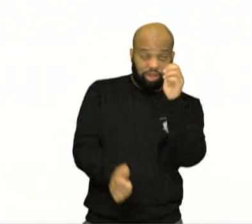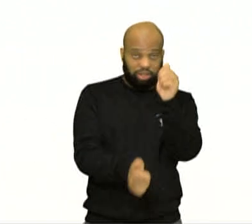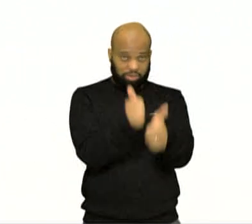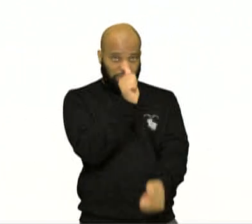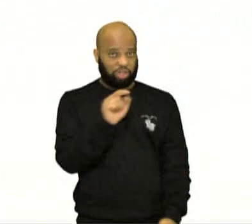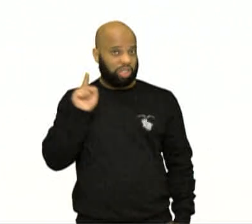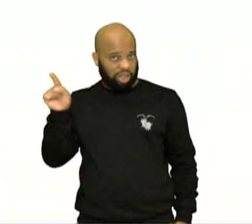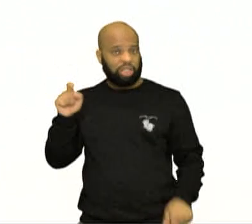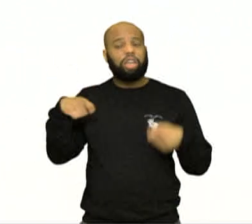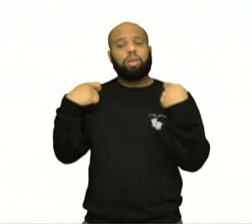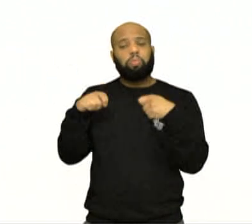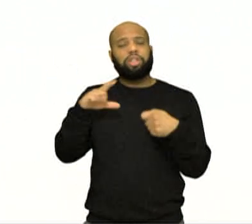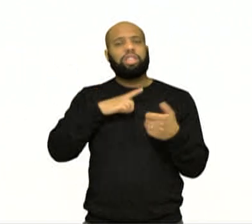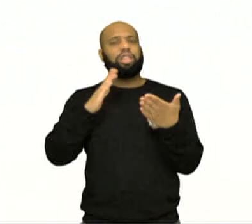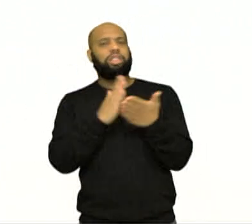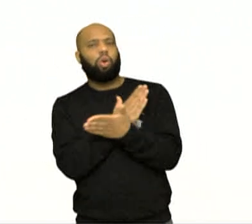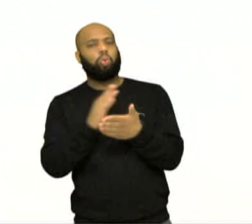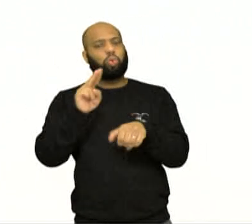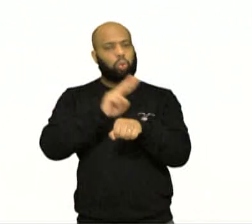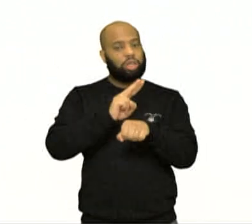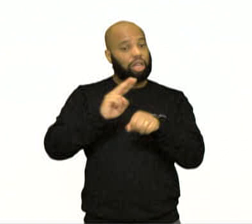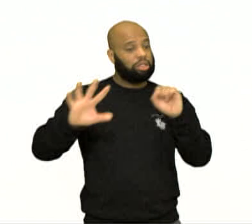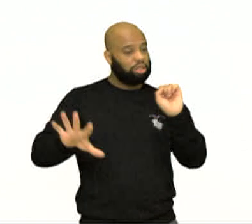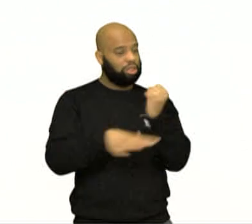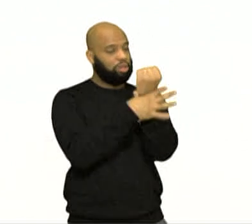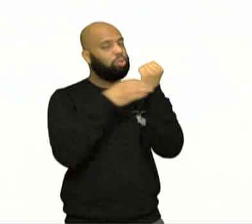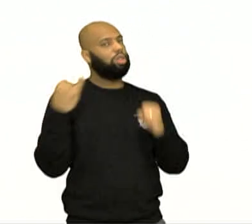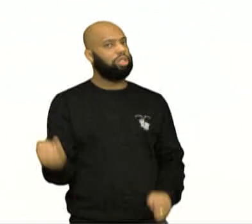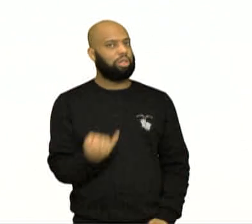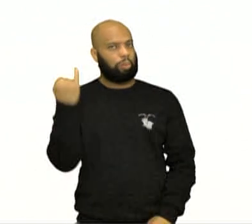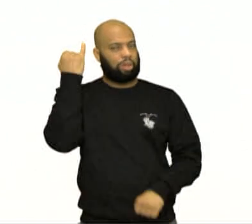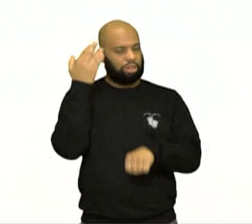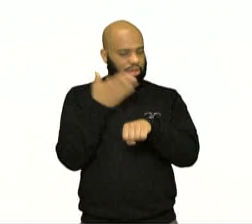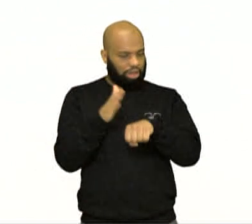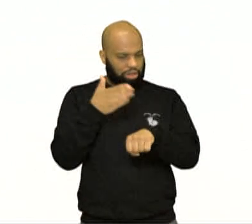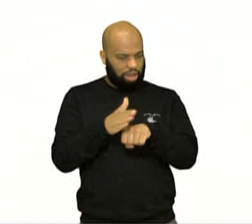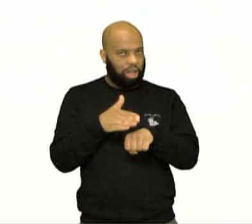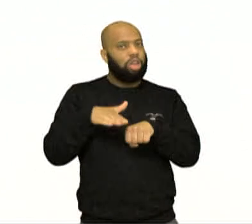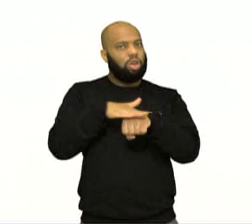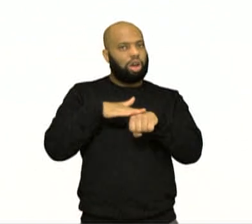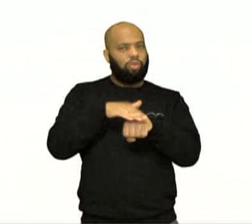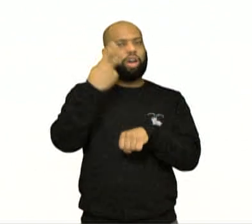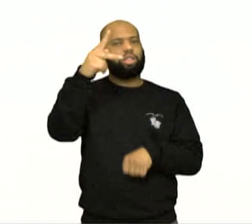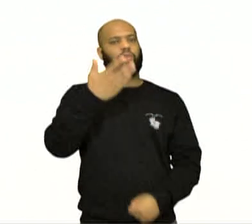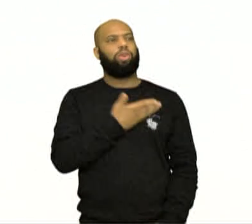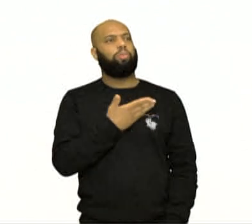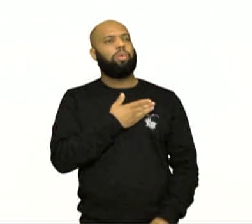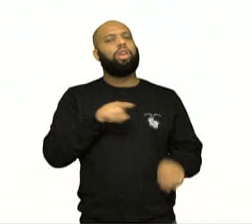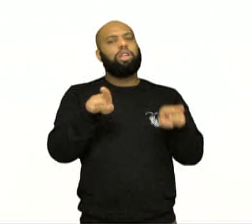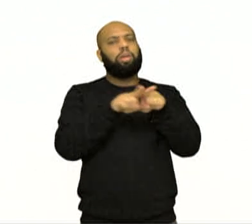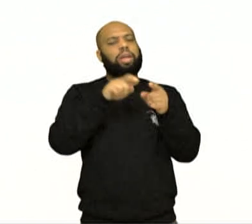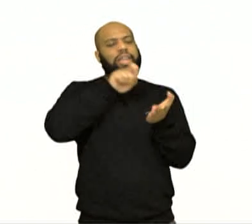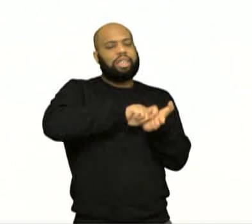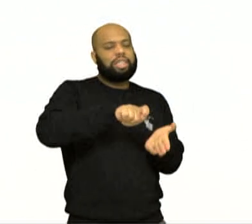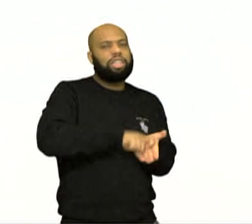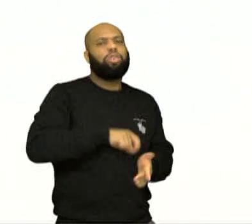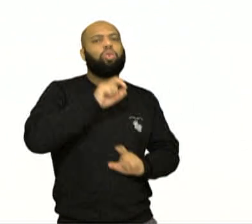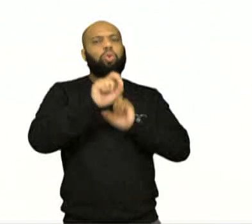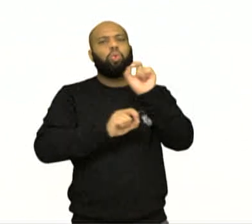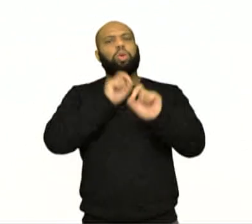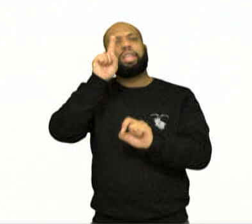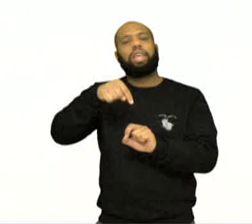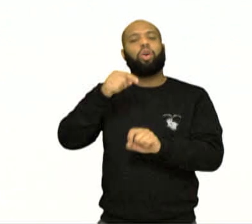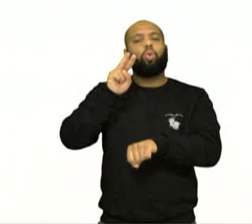que necessita de alguns cuidados de segurança para a sua prática. Converse com seus colegas e registre quais são